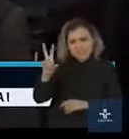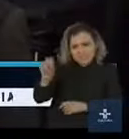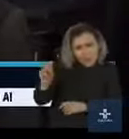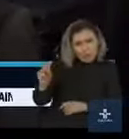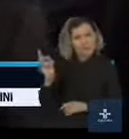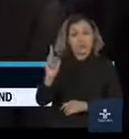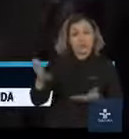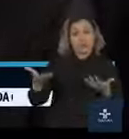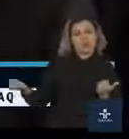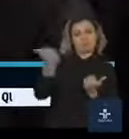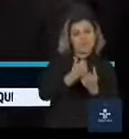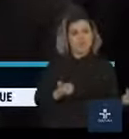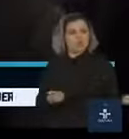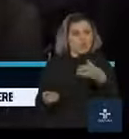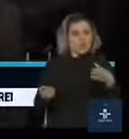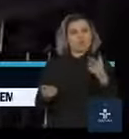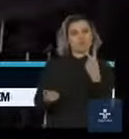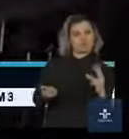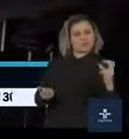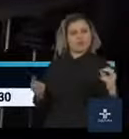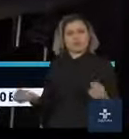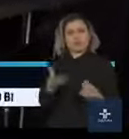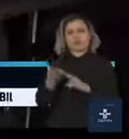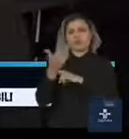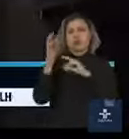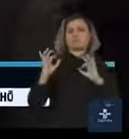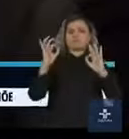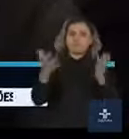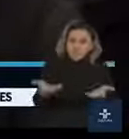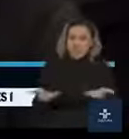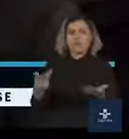moderna, que não é o que existe lá hoje. São Paulo tinha que ter uma coisa dessa.